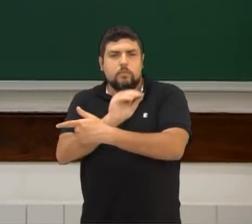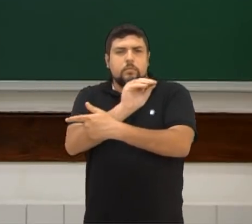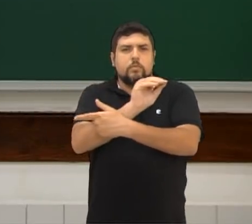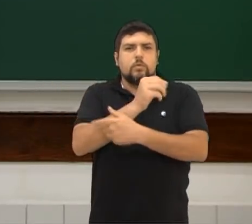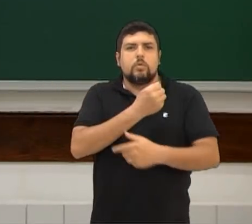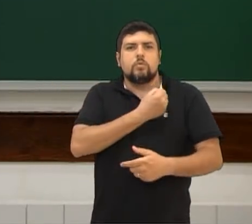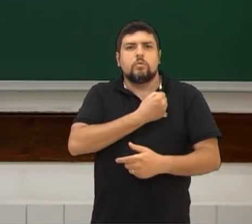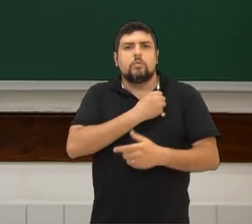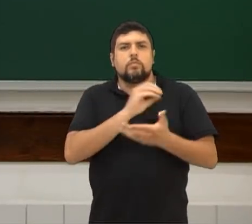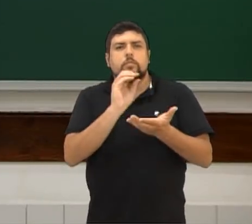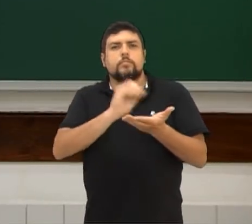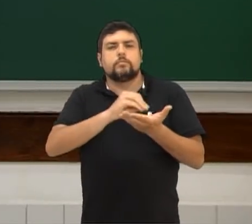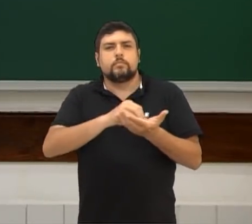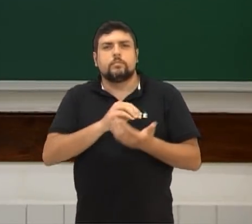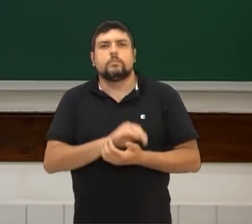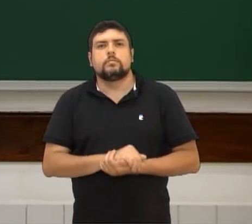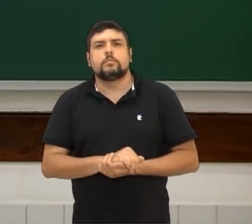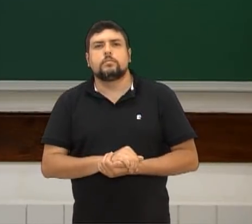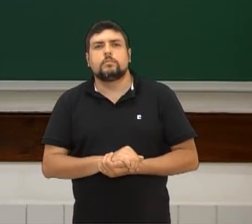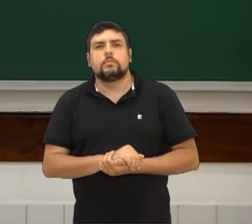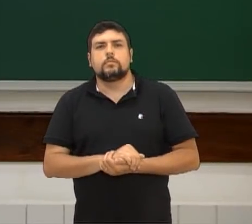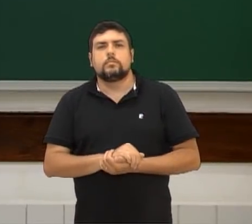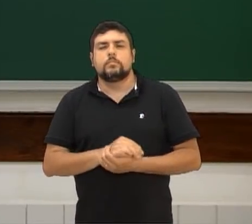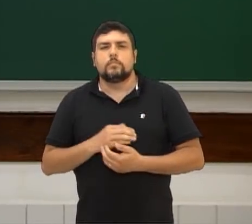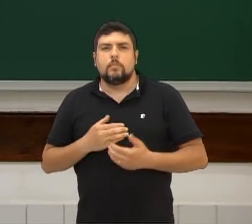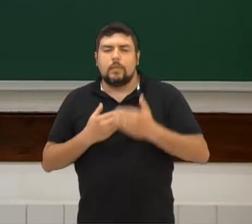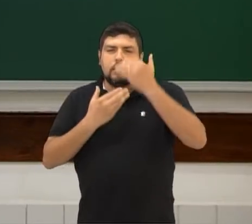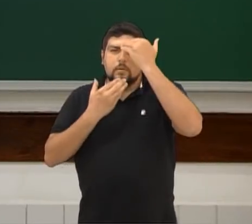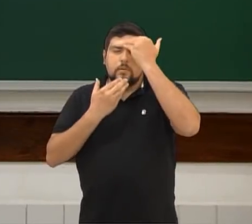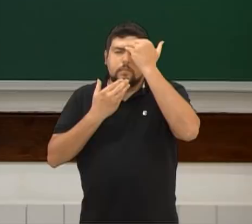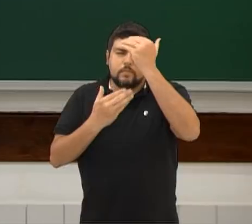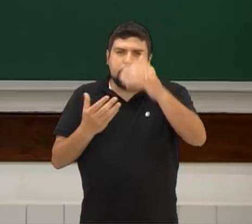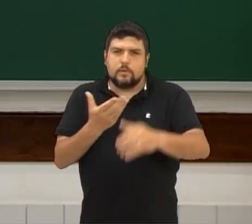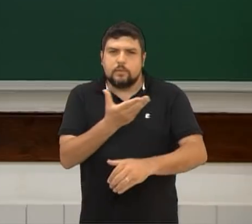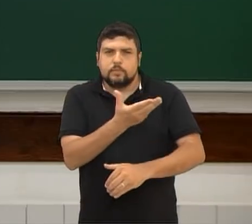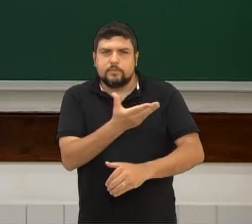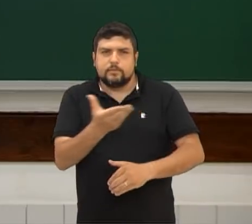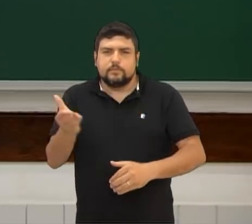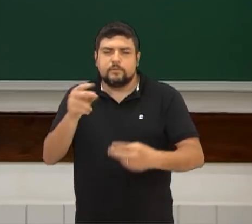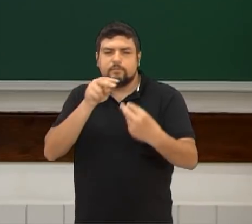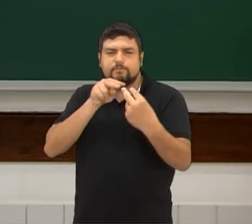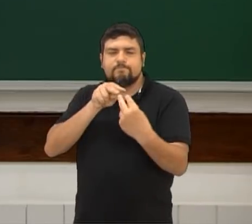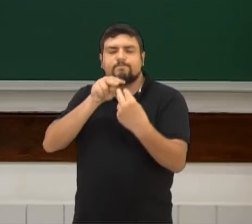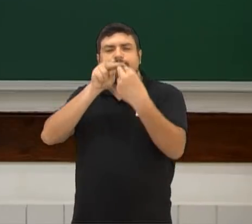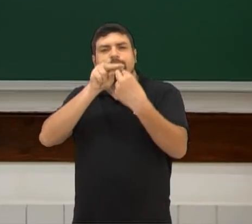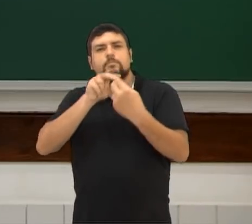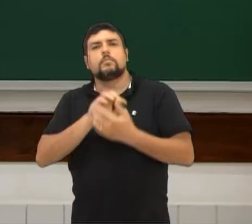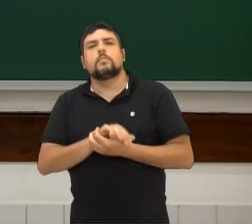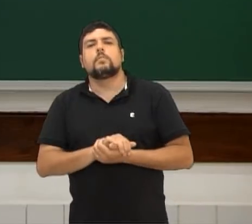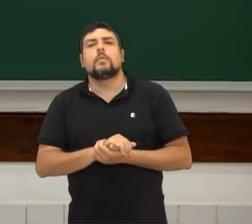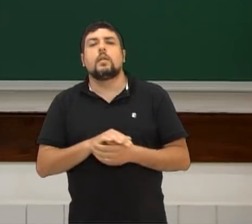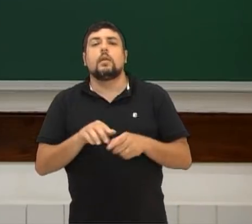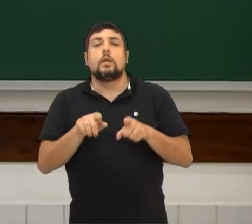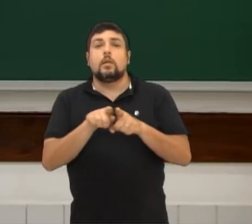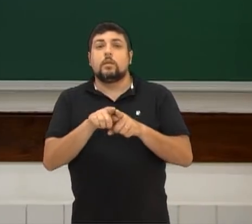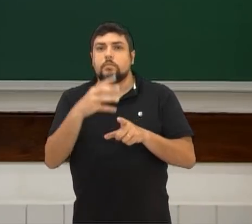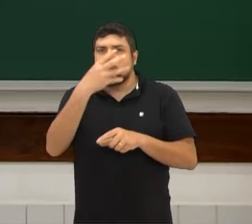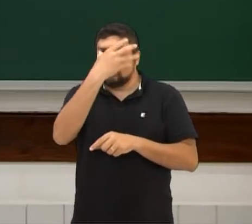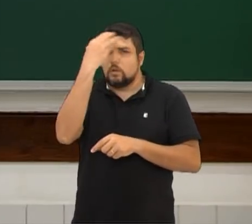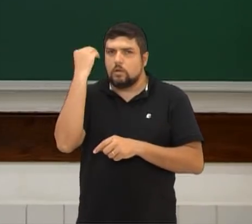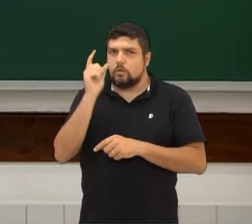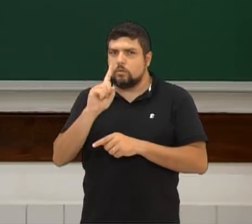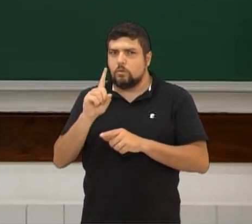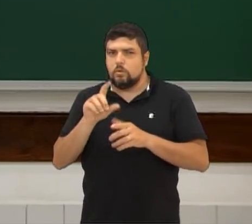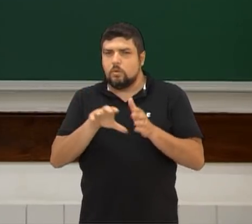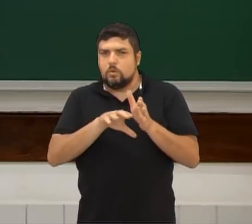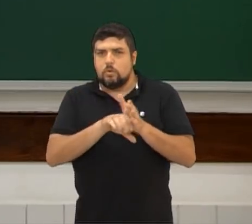faltando. O professor agradece aí o acompanhamento das aulas de vocês e não esqueçam de acessar o Classroom para a